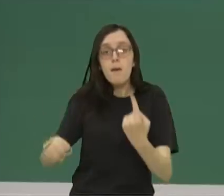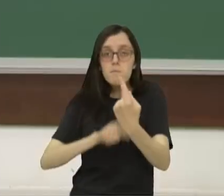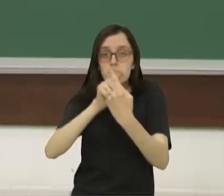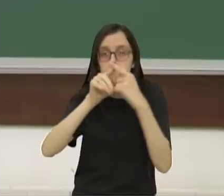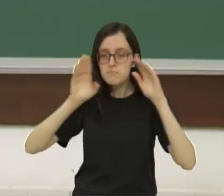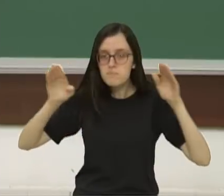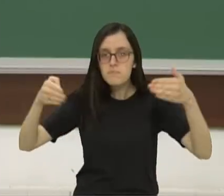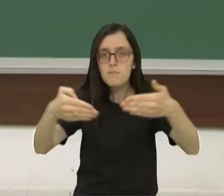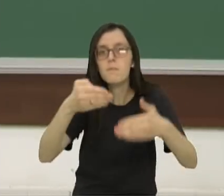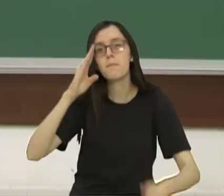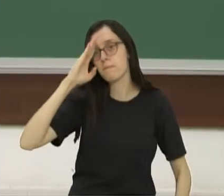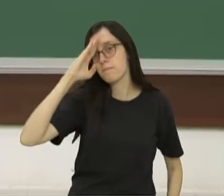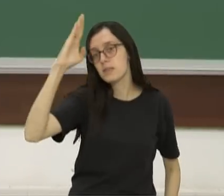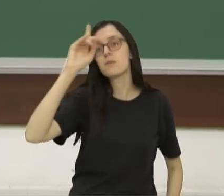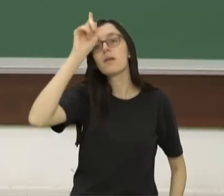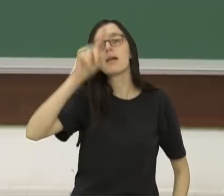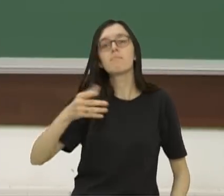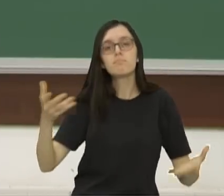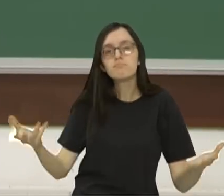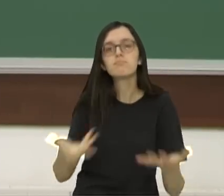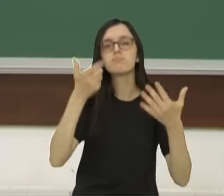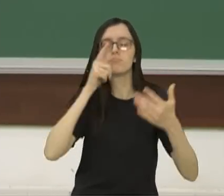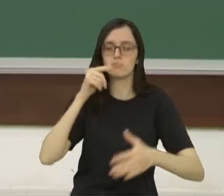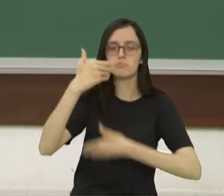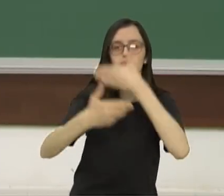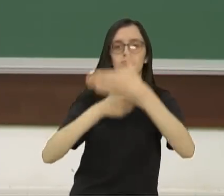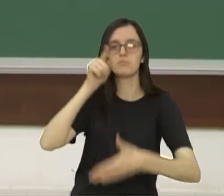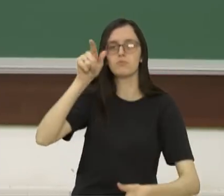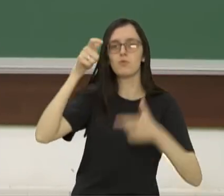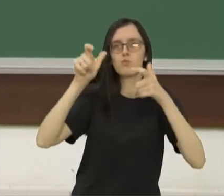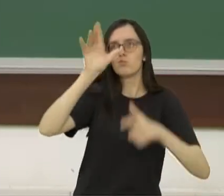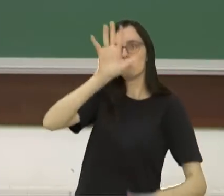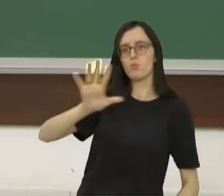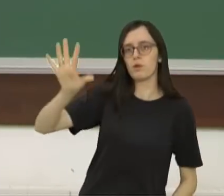objetivo principal de promover o desenvolvimento daquela região.